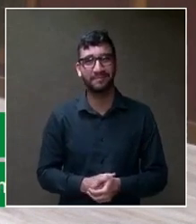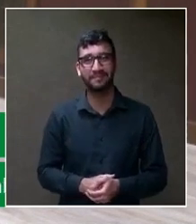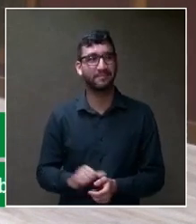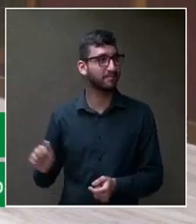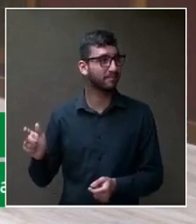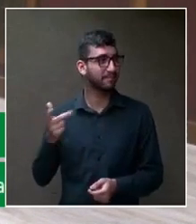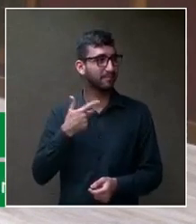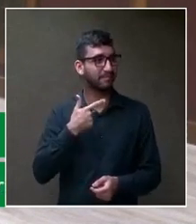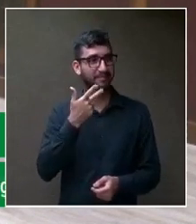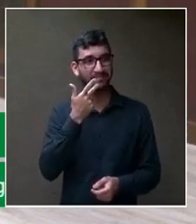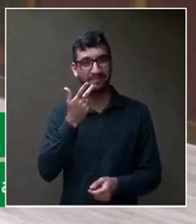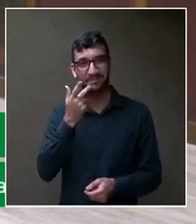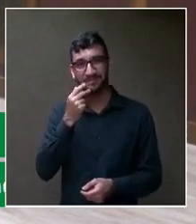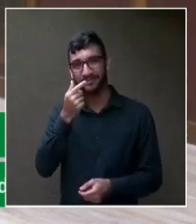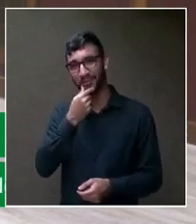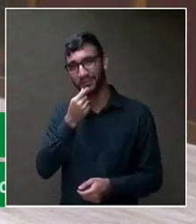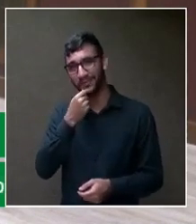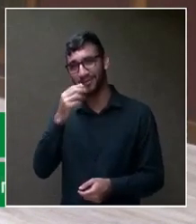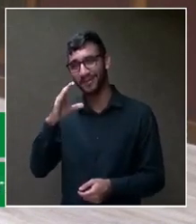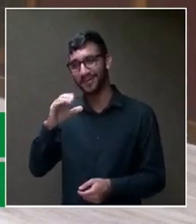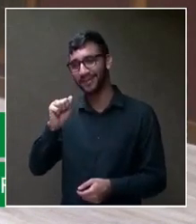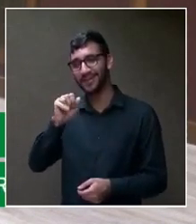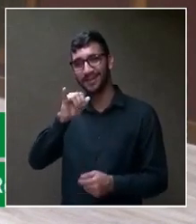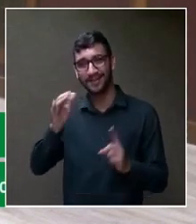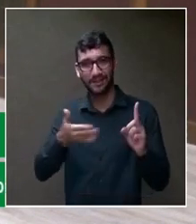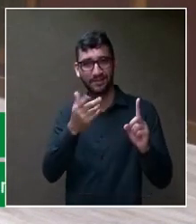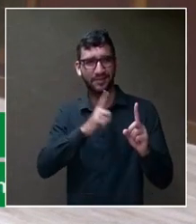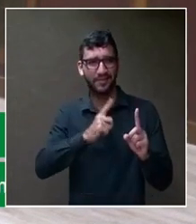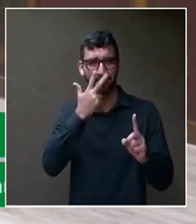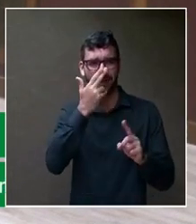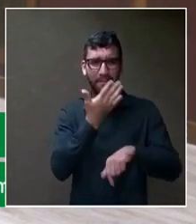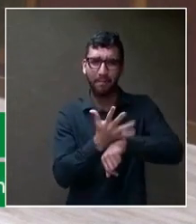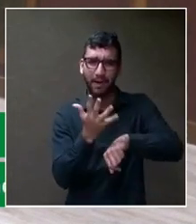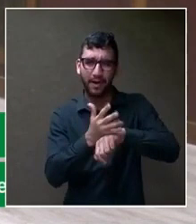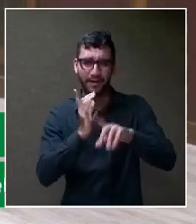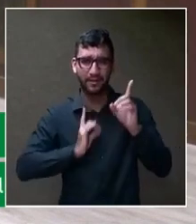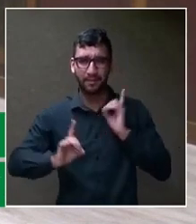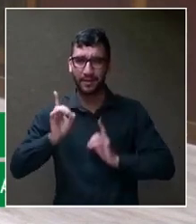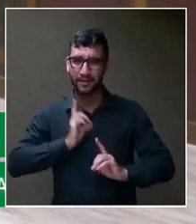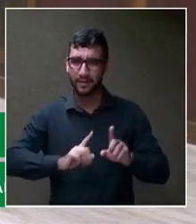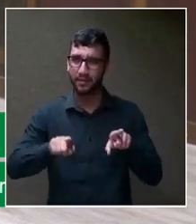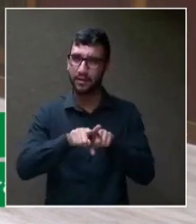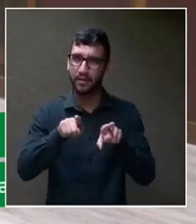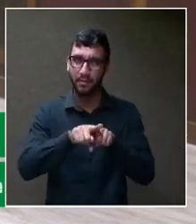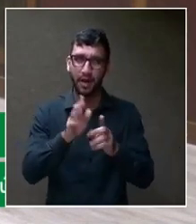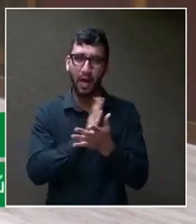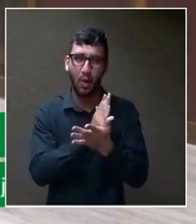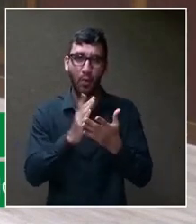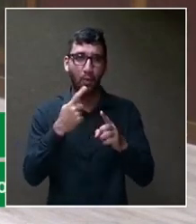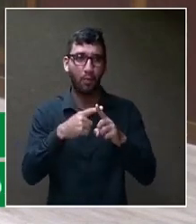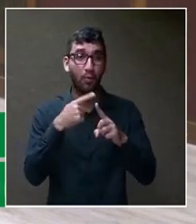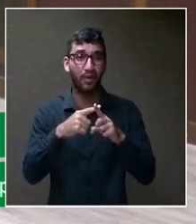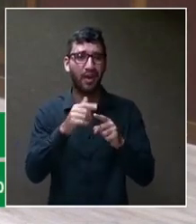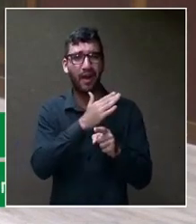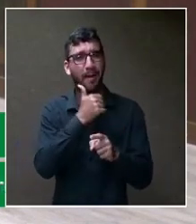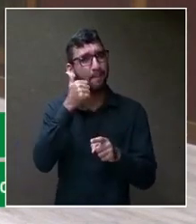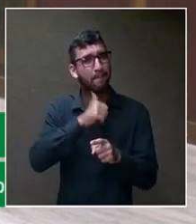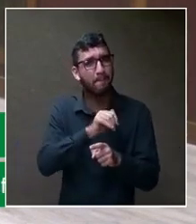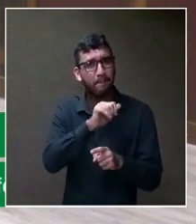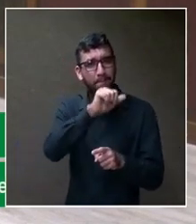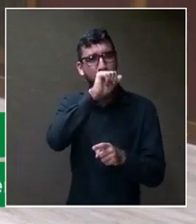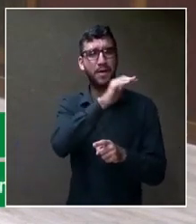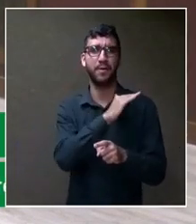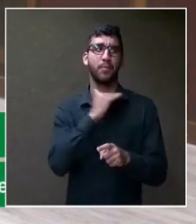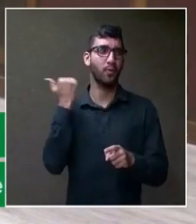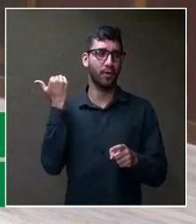lhe informava que Cássio tinha tendência depressiva e algumas razões eram por ter perdido a mãe